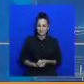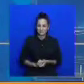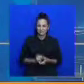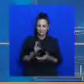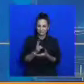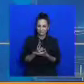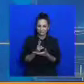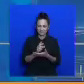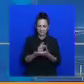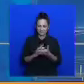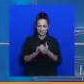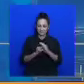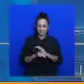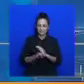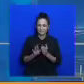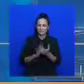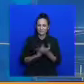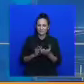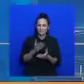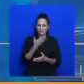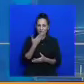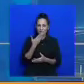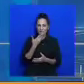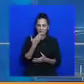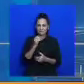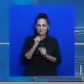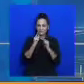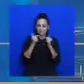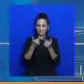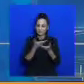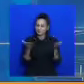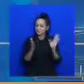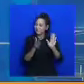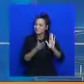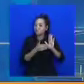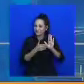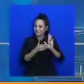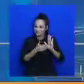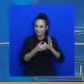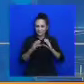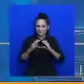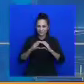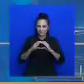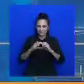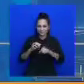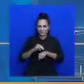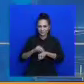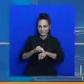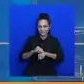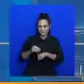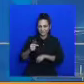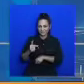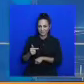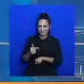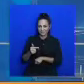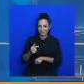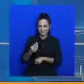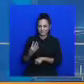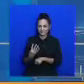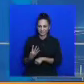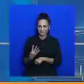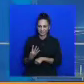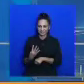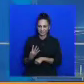Na sequência da Lotomania tem Loto Fácil. Boa sorte para você que apostou. Bola marrom,